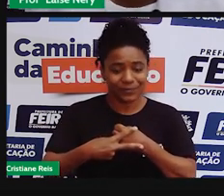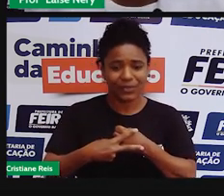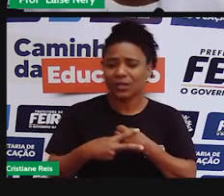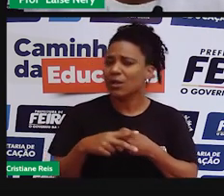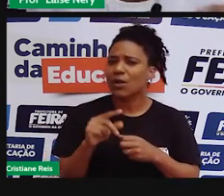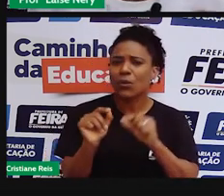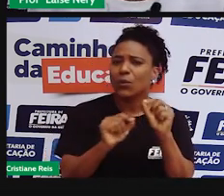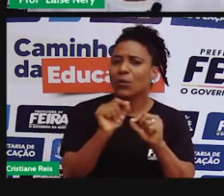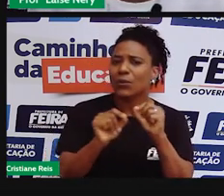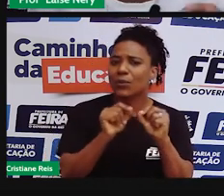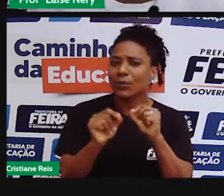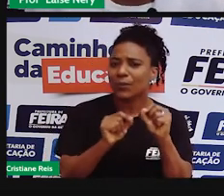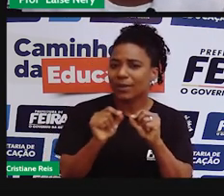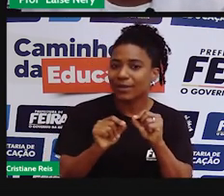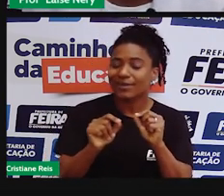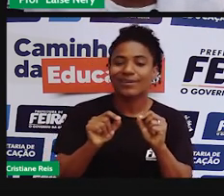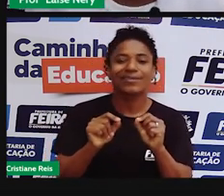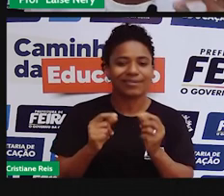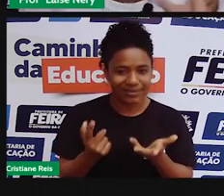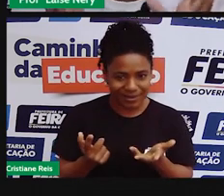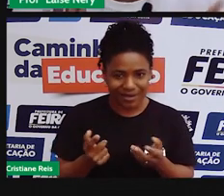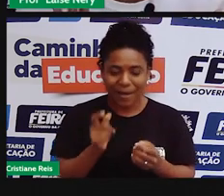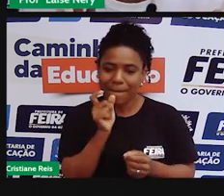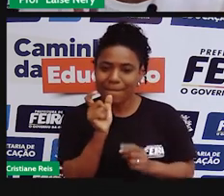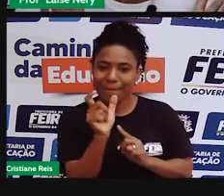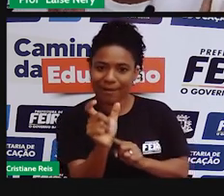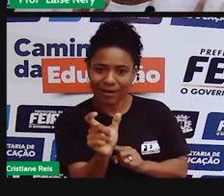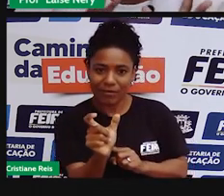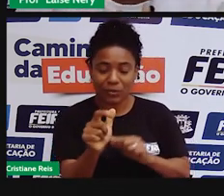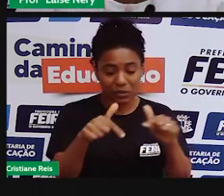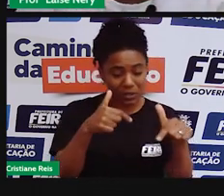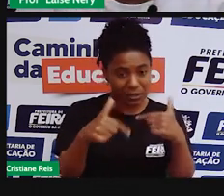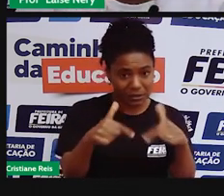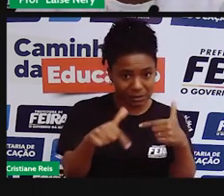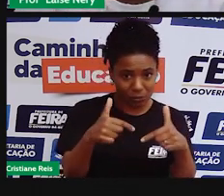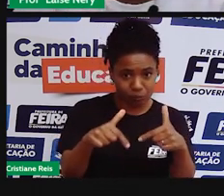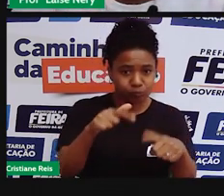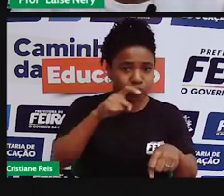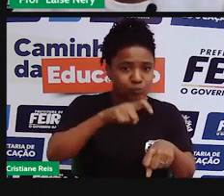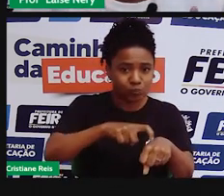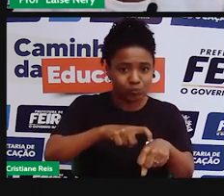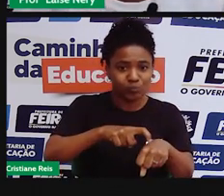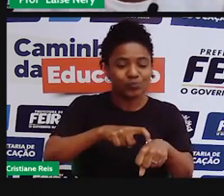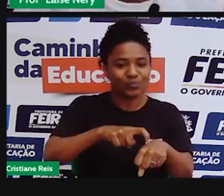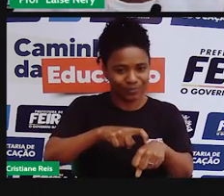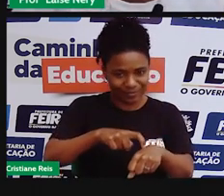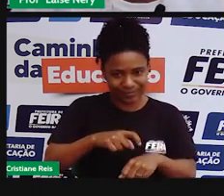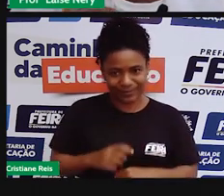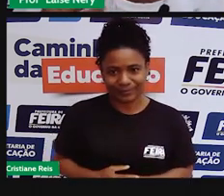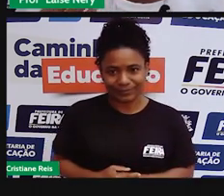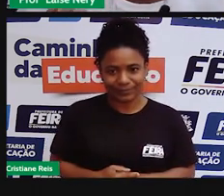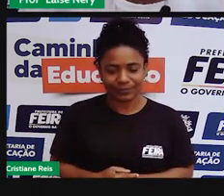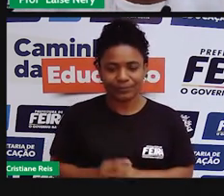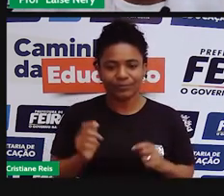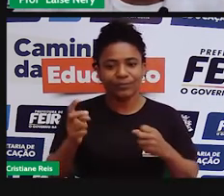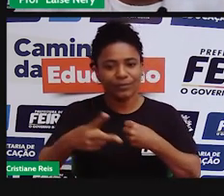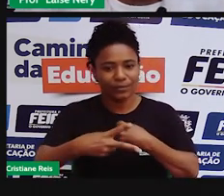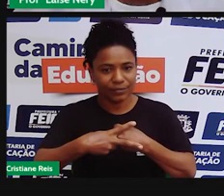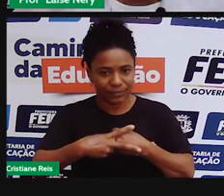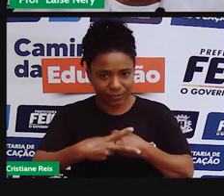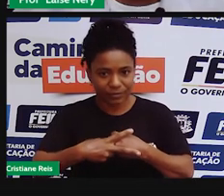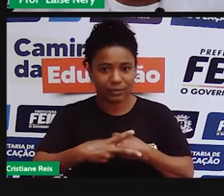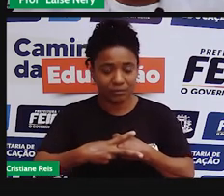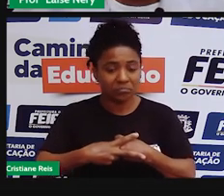aquela palavra que expressa a ideia de uma ação ou correndo não tem ele pode ser